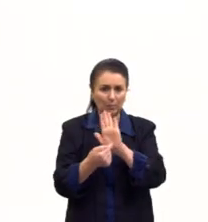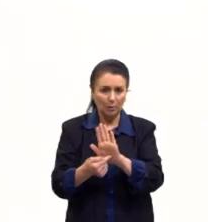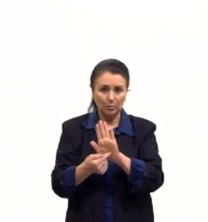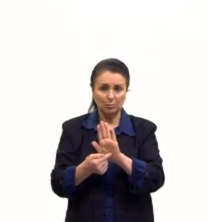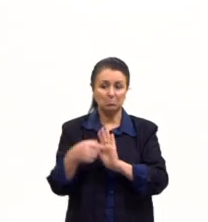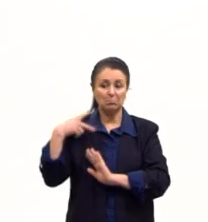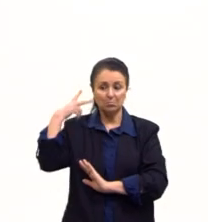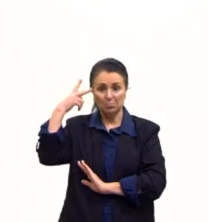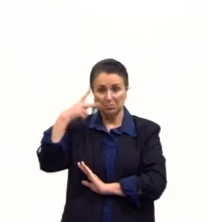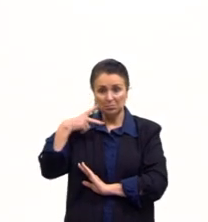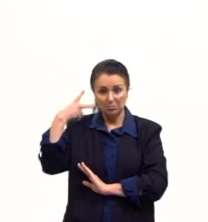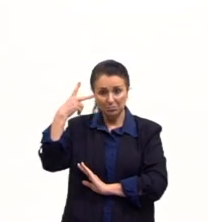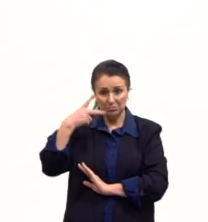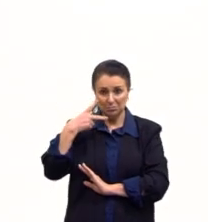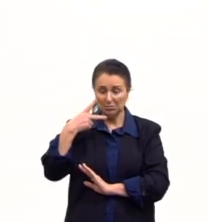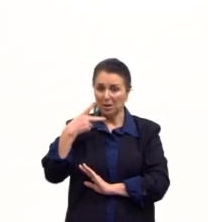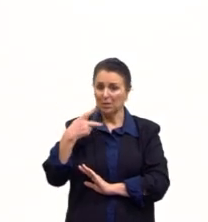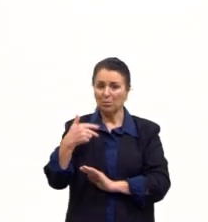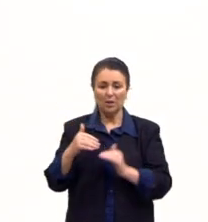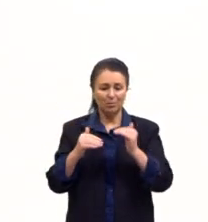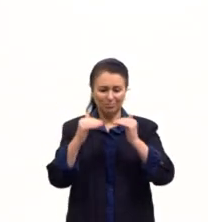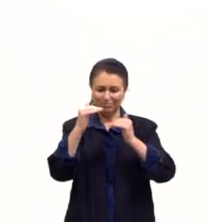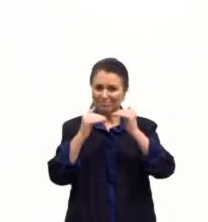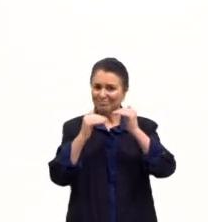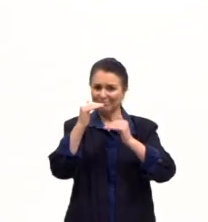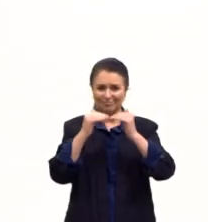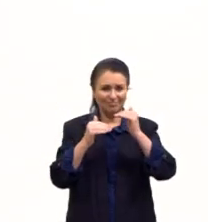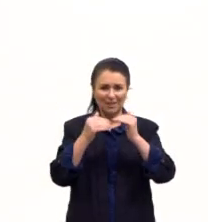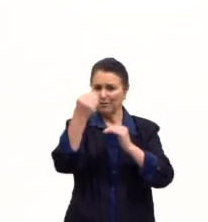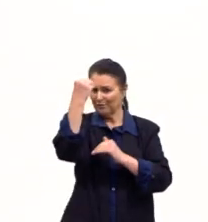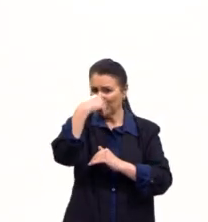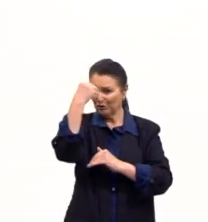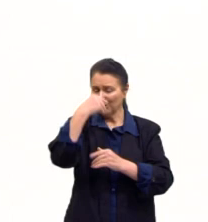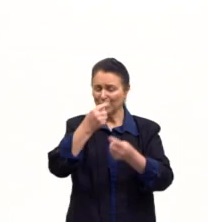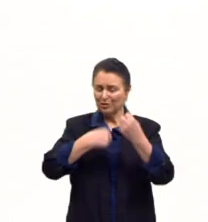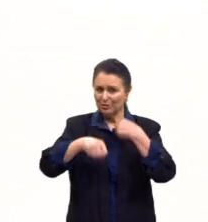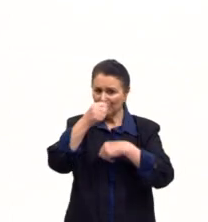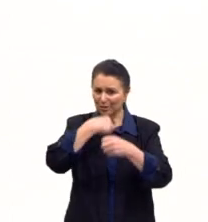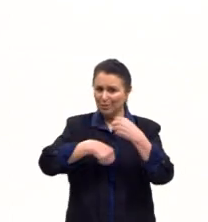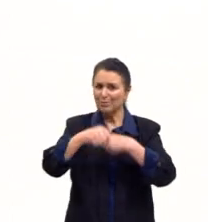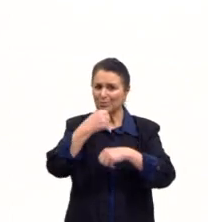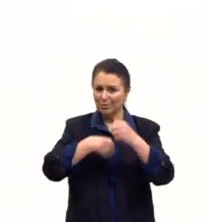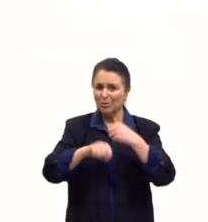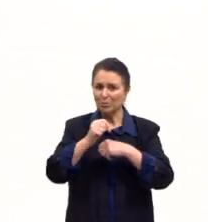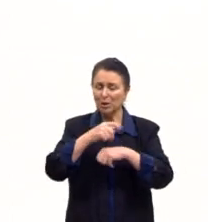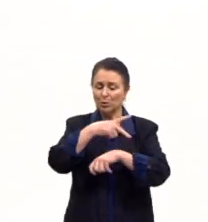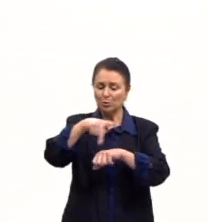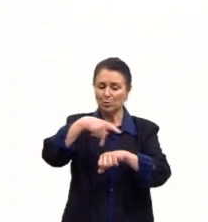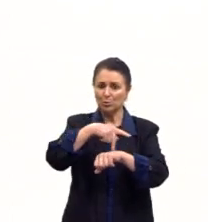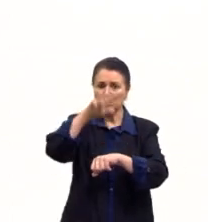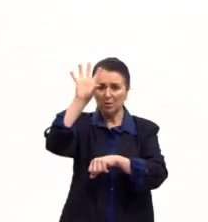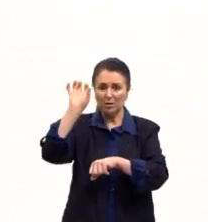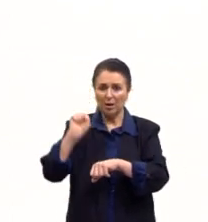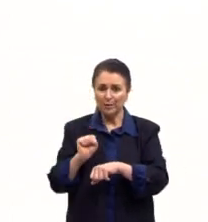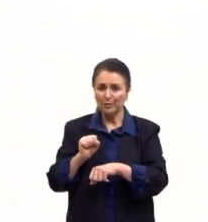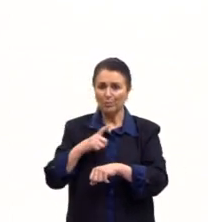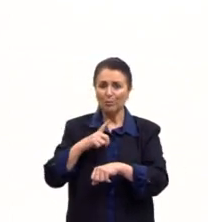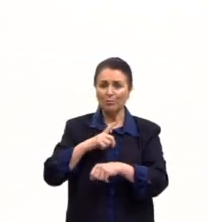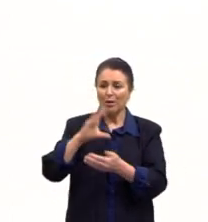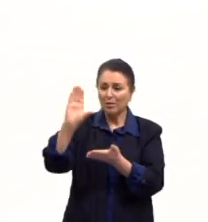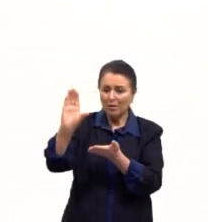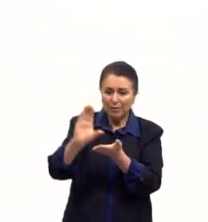problemas os políticos né estabilidade sair então nós temos essa fragilidade Econômica que os países acabam não não Investindo